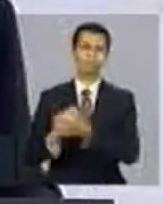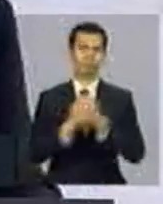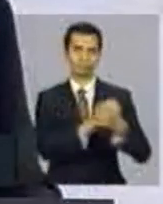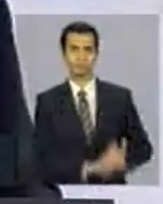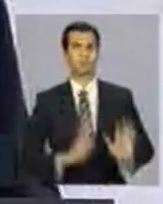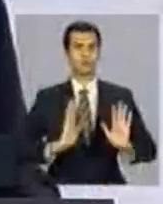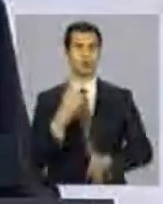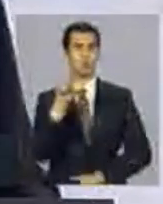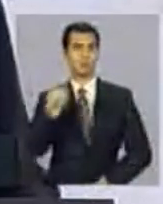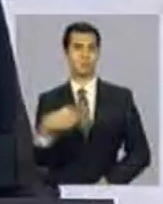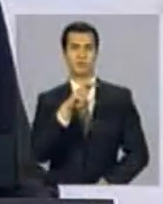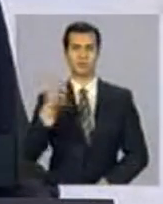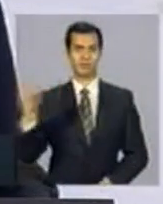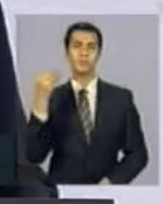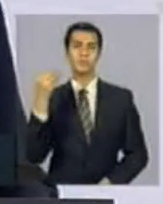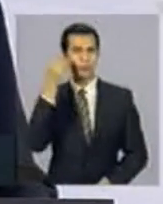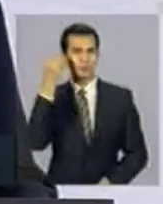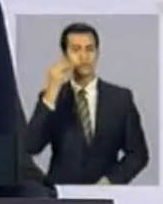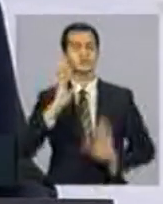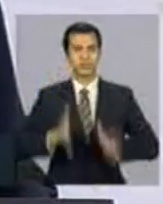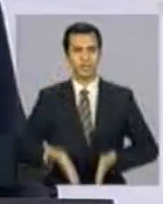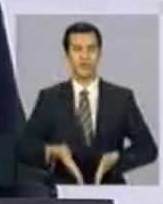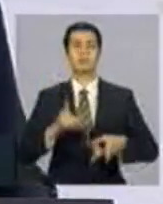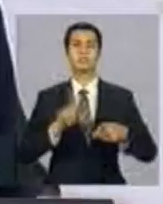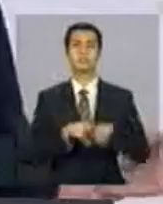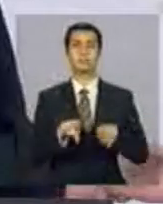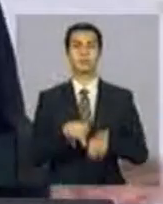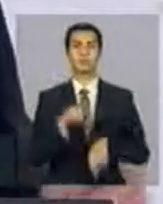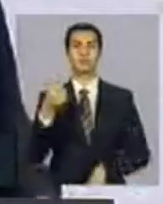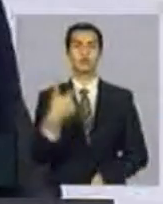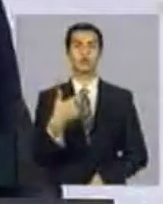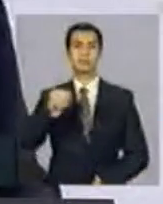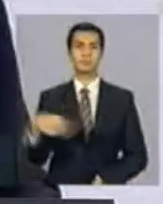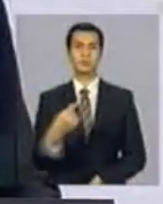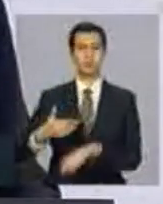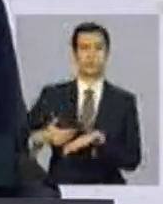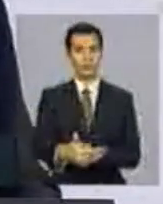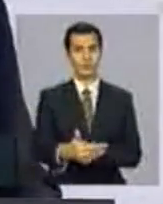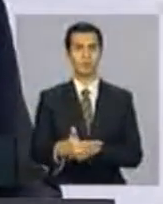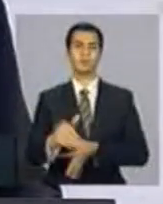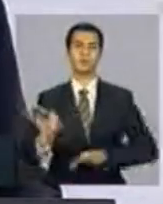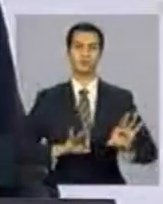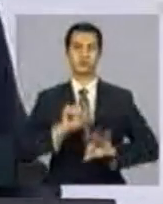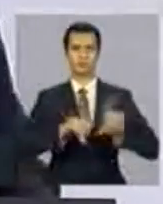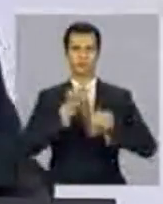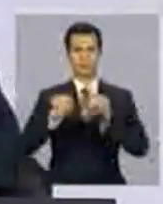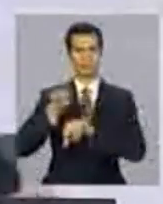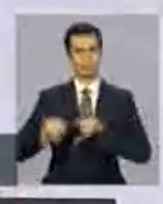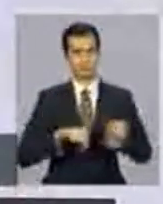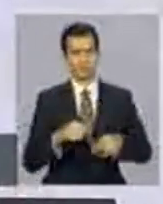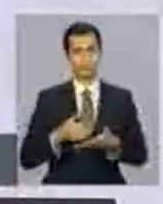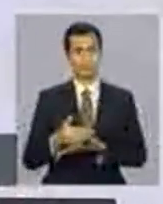que já têm oportunidade e os mais de 12 mil que agora vão começar o processo de